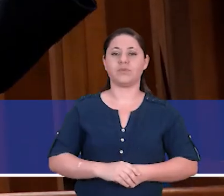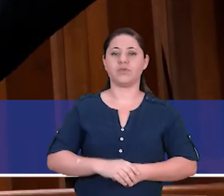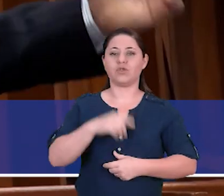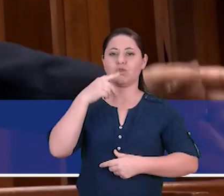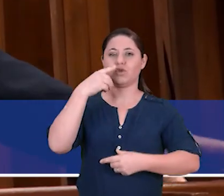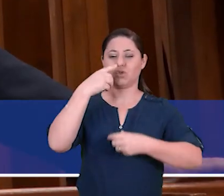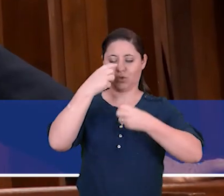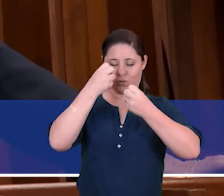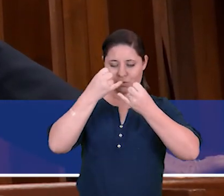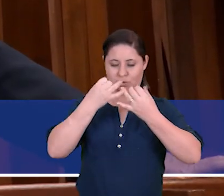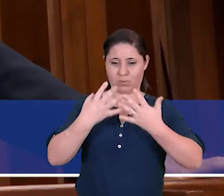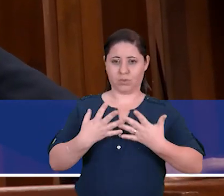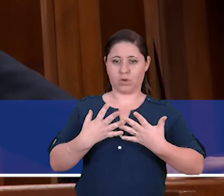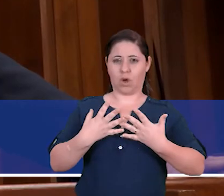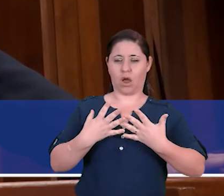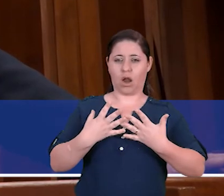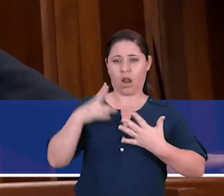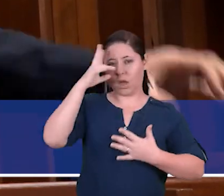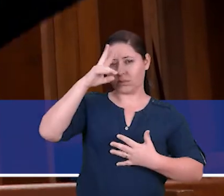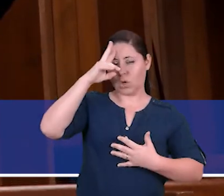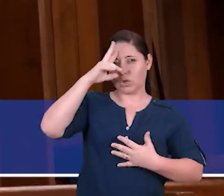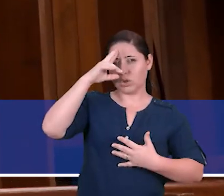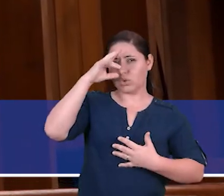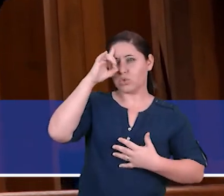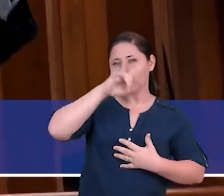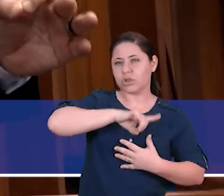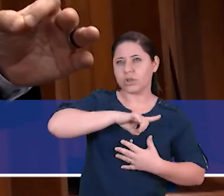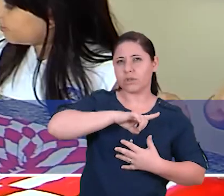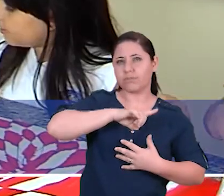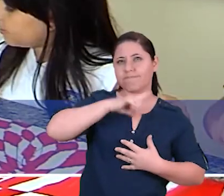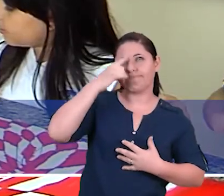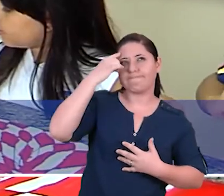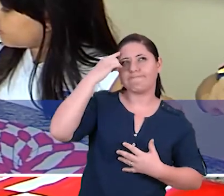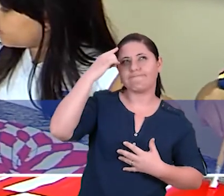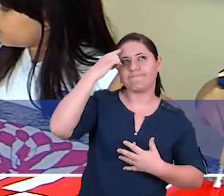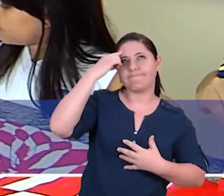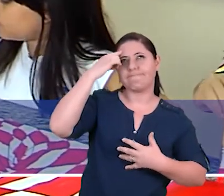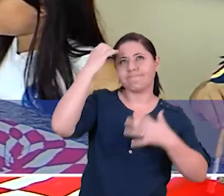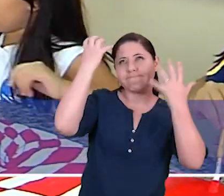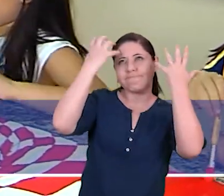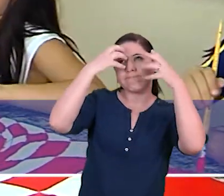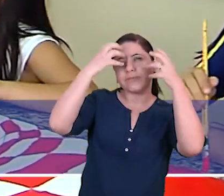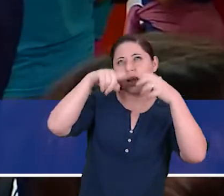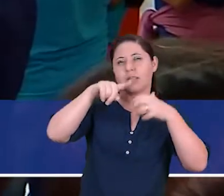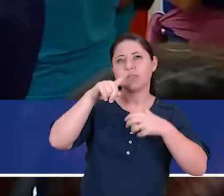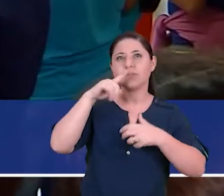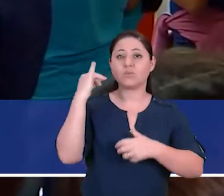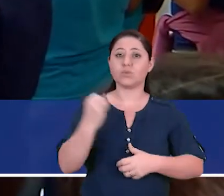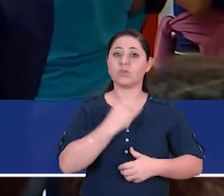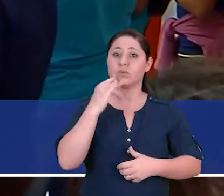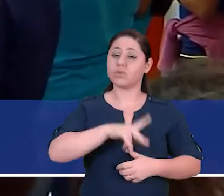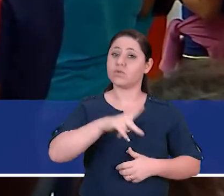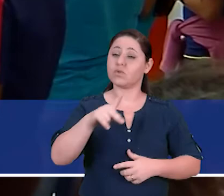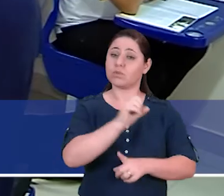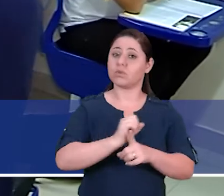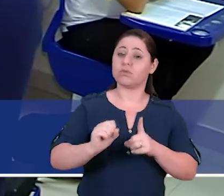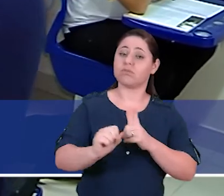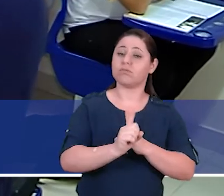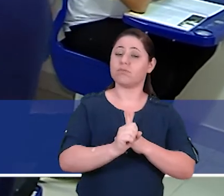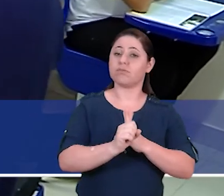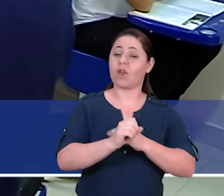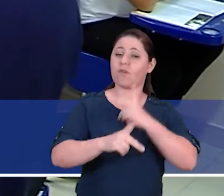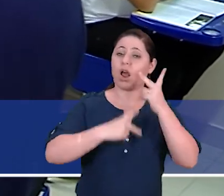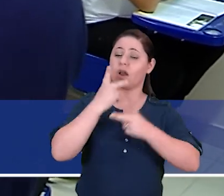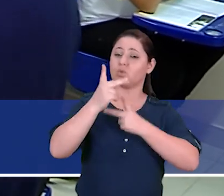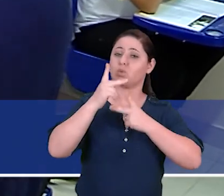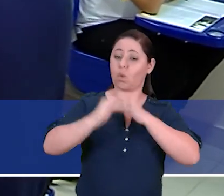seu discurso, o deputado lembrou que a data serve como reflexão sobre a importância dos professores para a sociedade. Citou